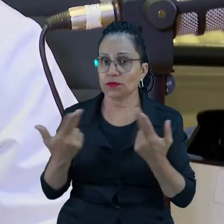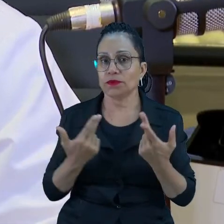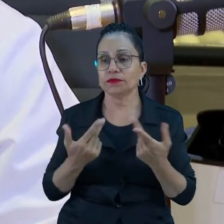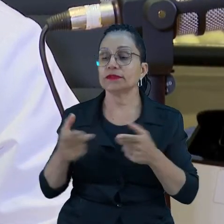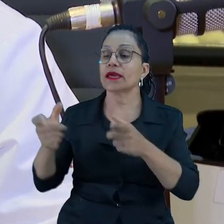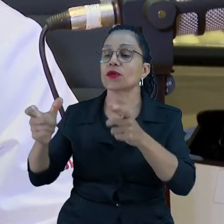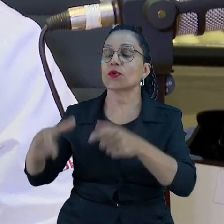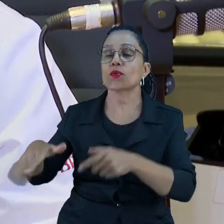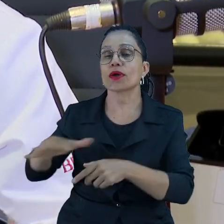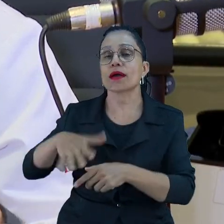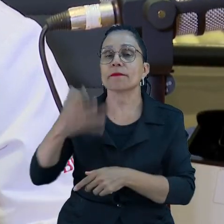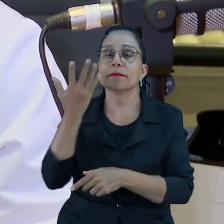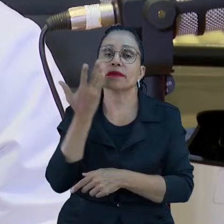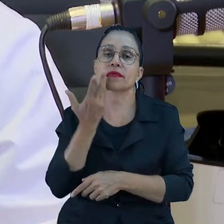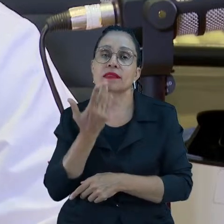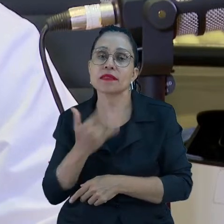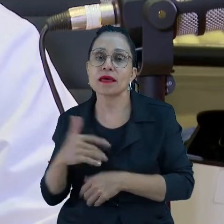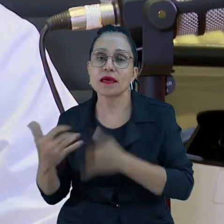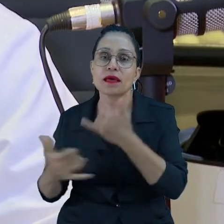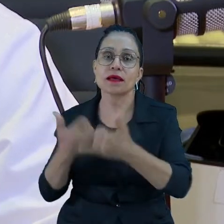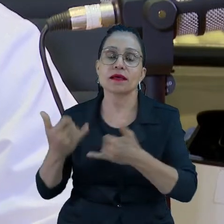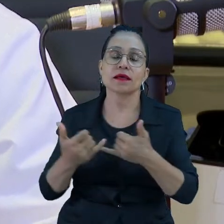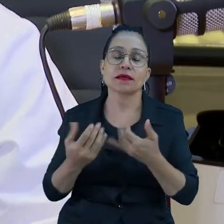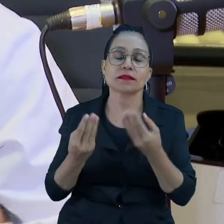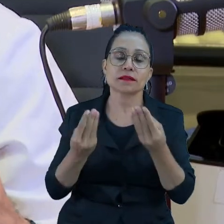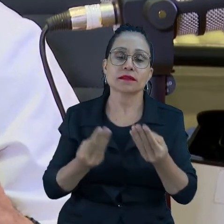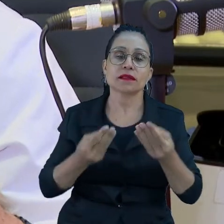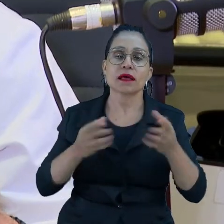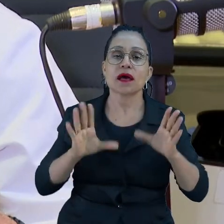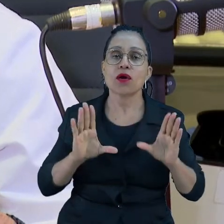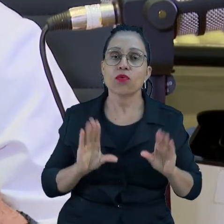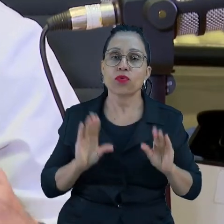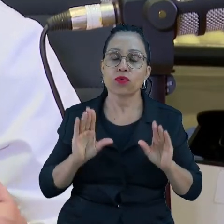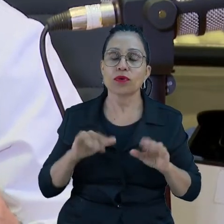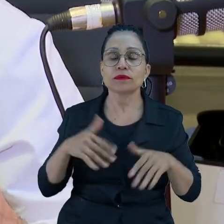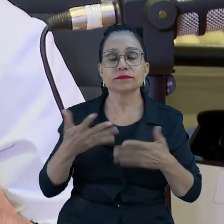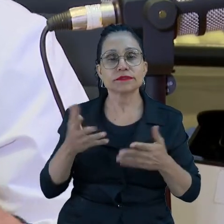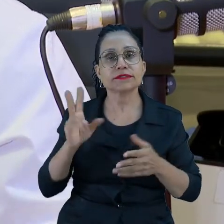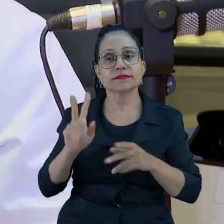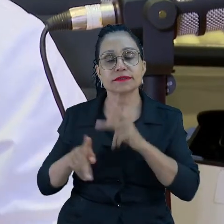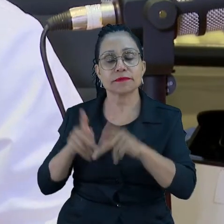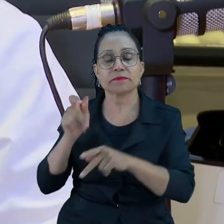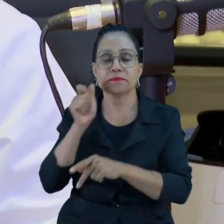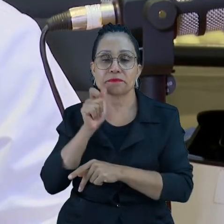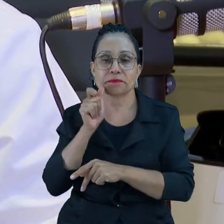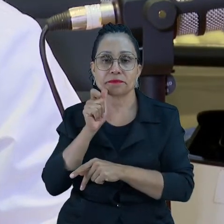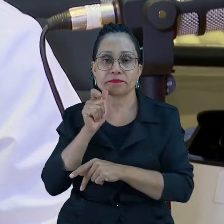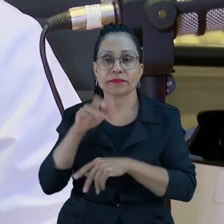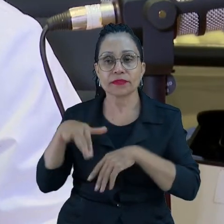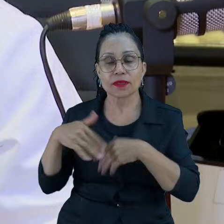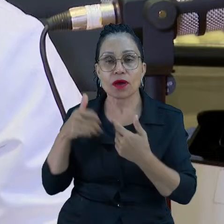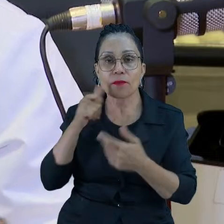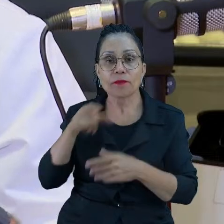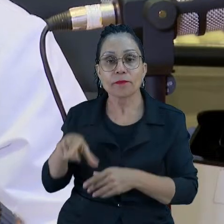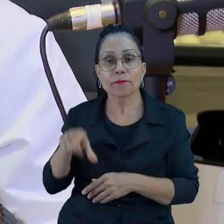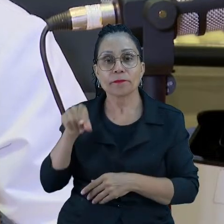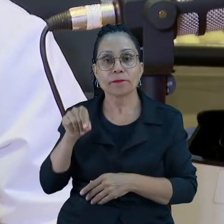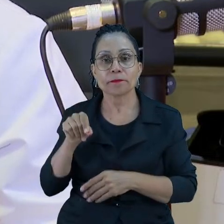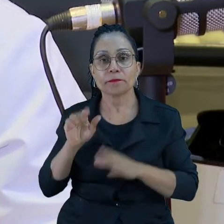oferece um certo conforto, é um público feminino. Então, a mãe decide.